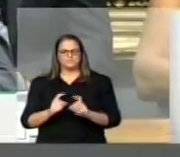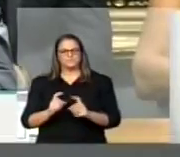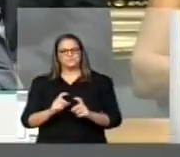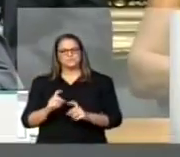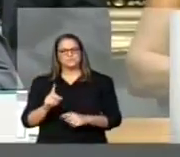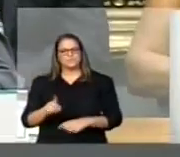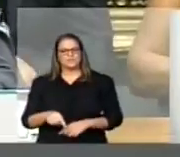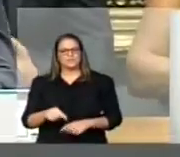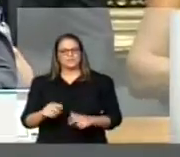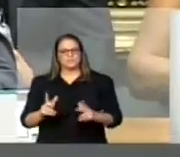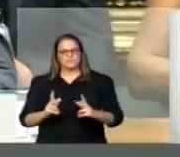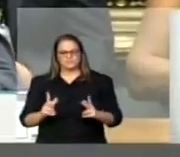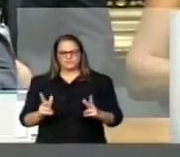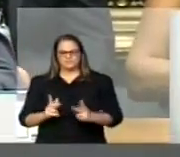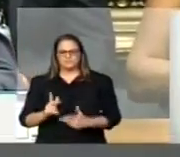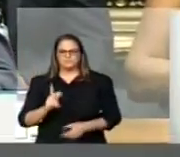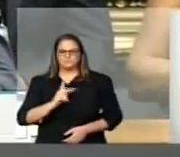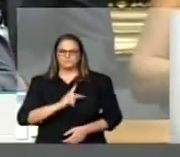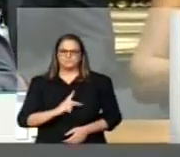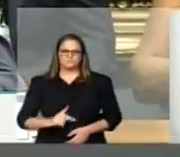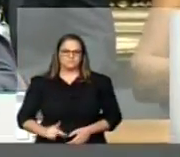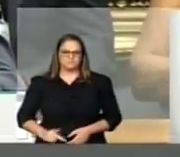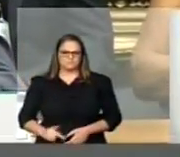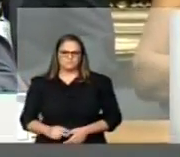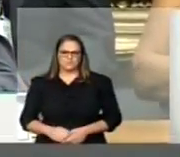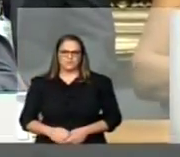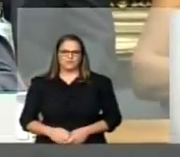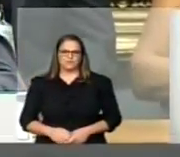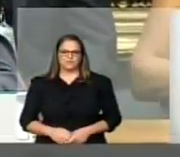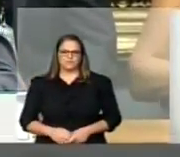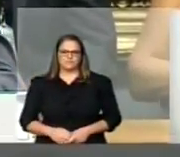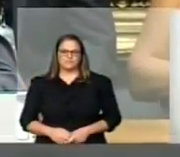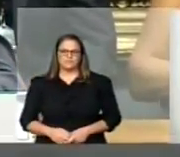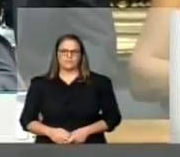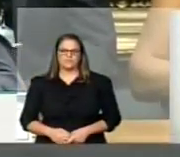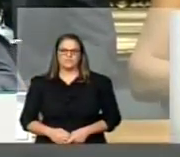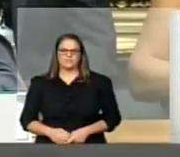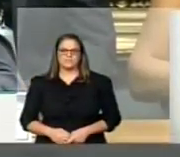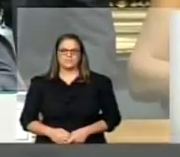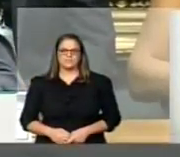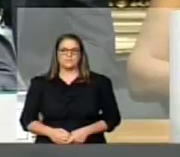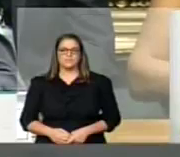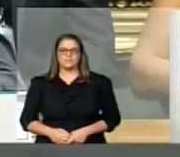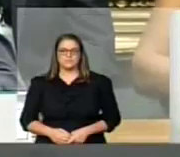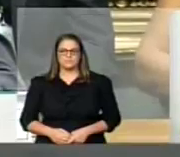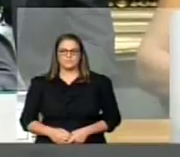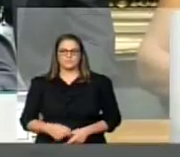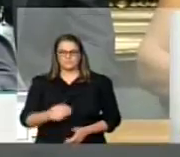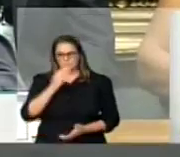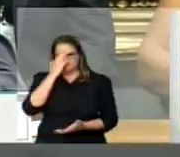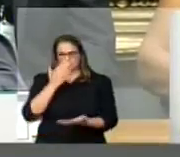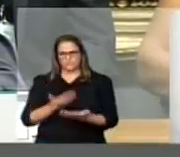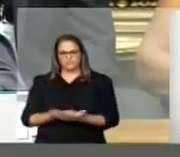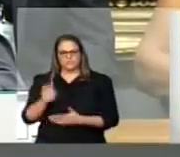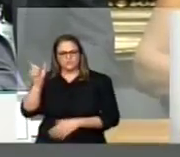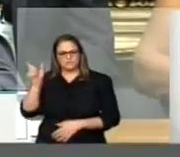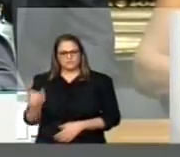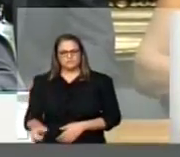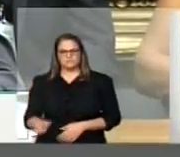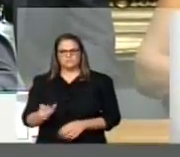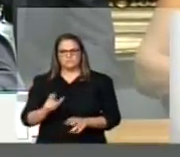presidente, no caso, da Presidente da República. Afinal, a confiança que lhe foi depositada